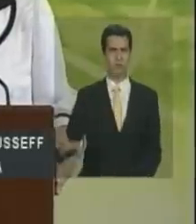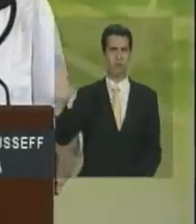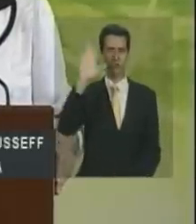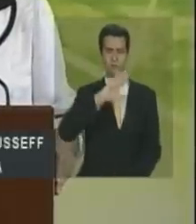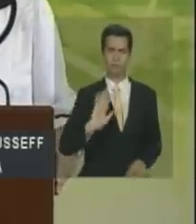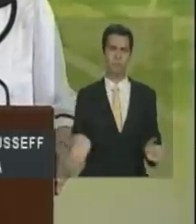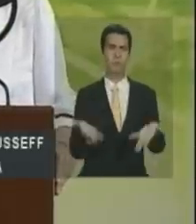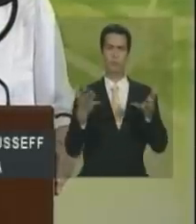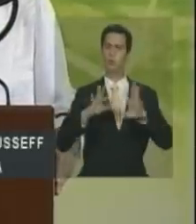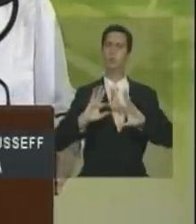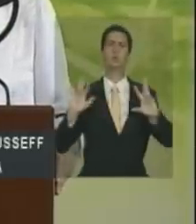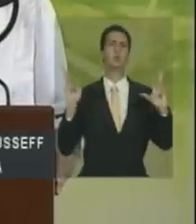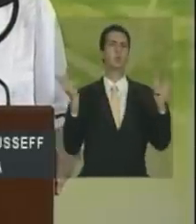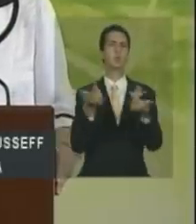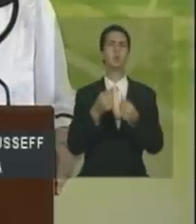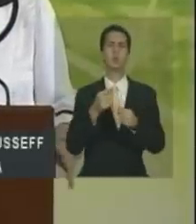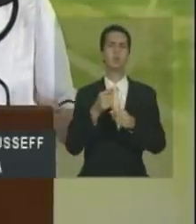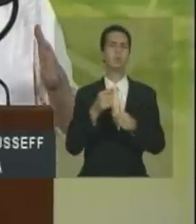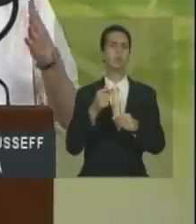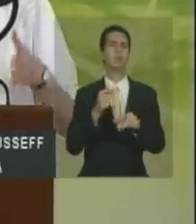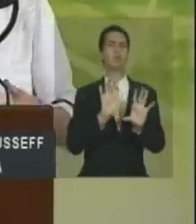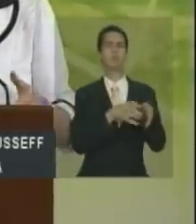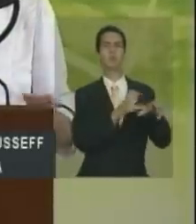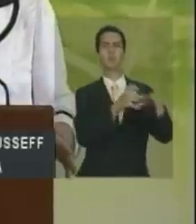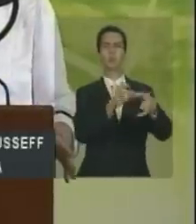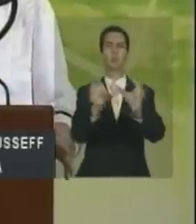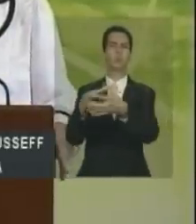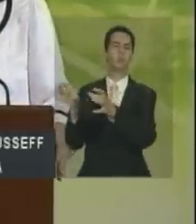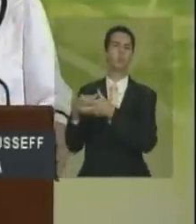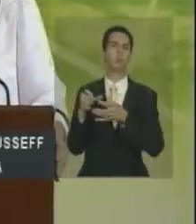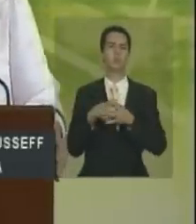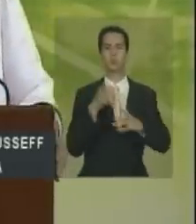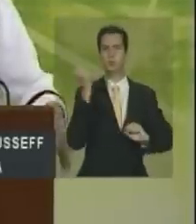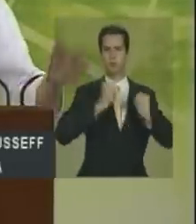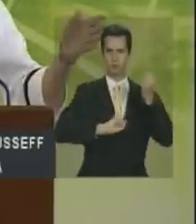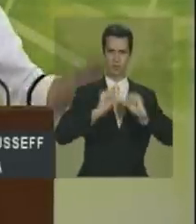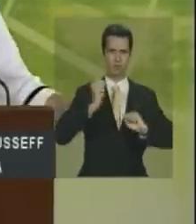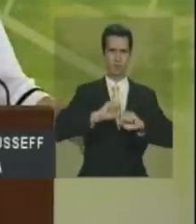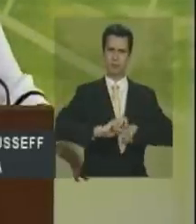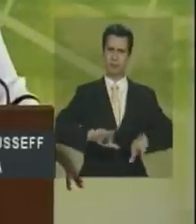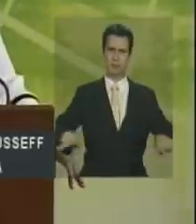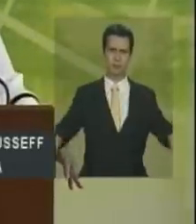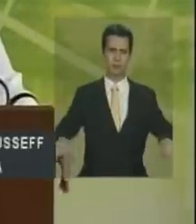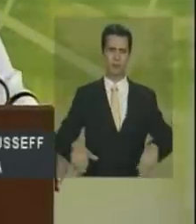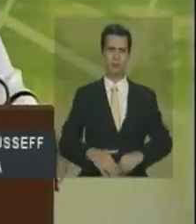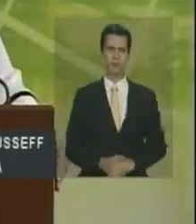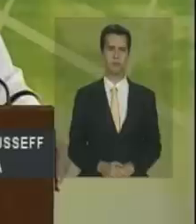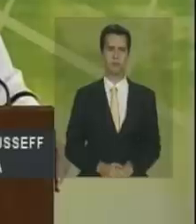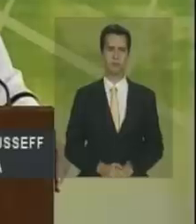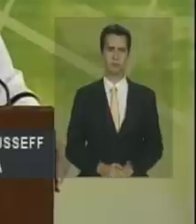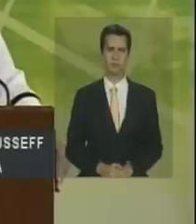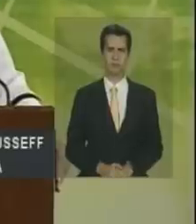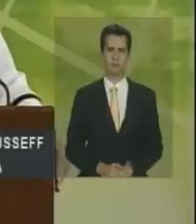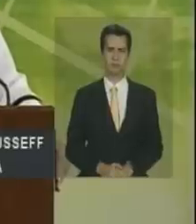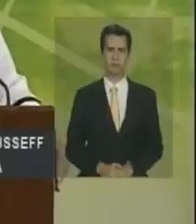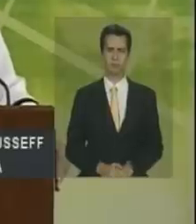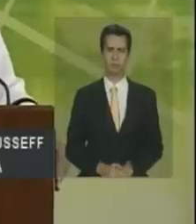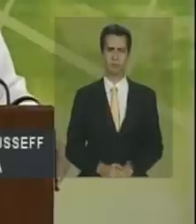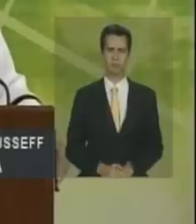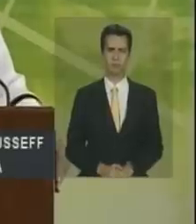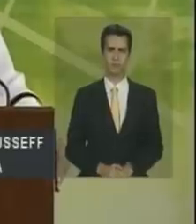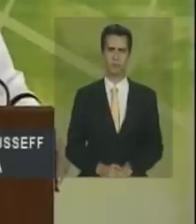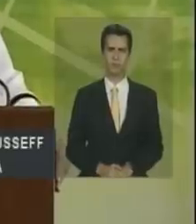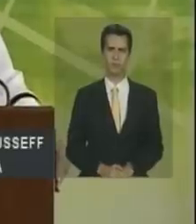os segmentos que, de origem nacional,